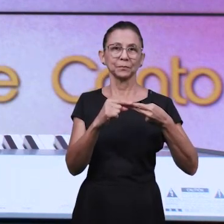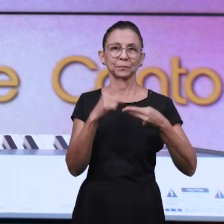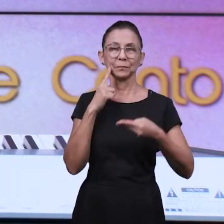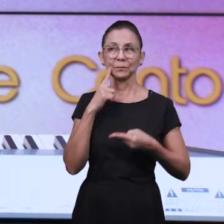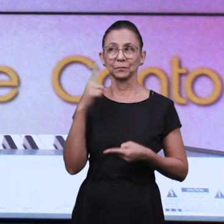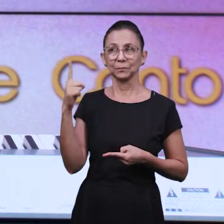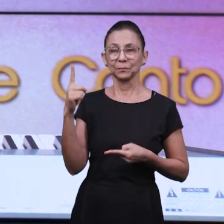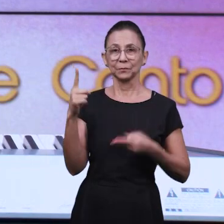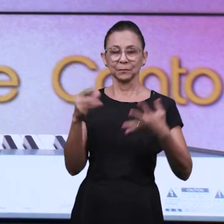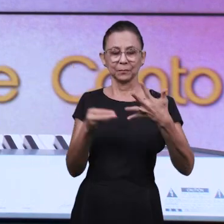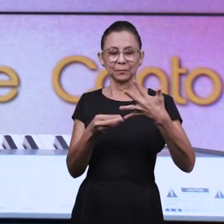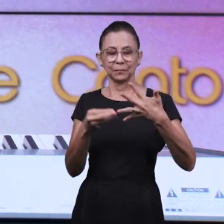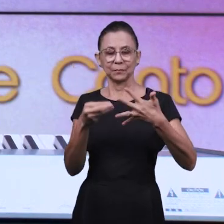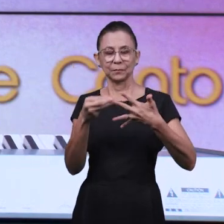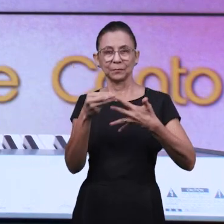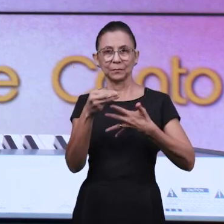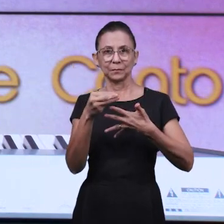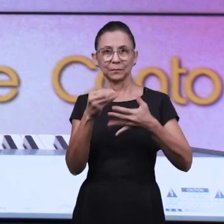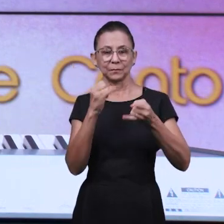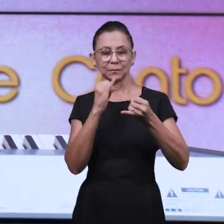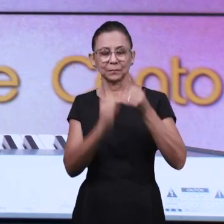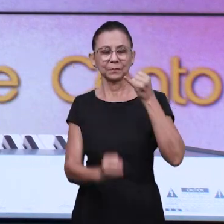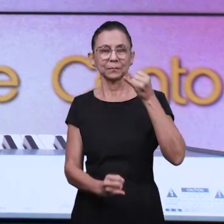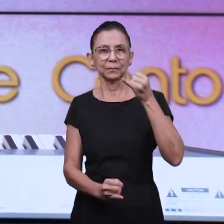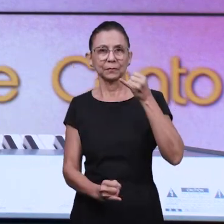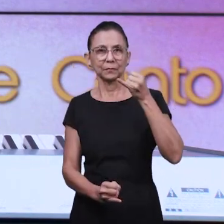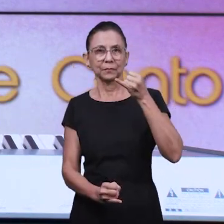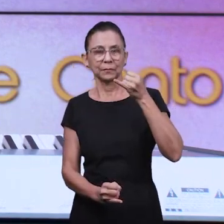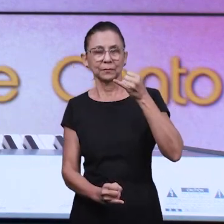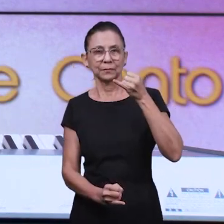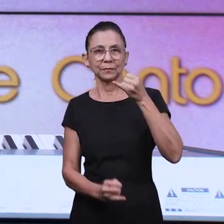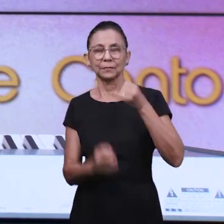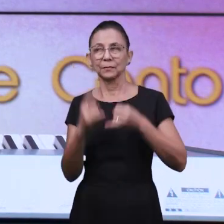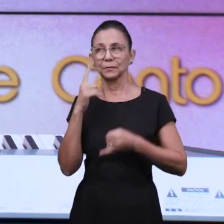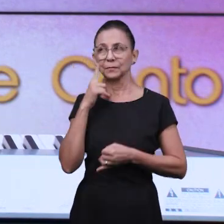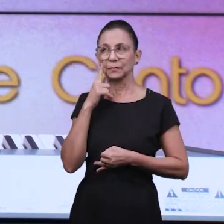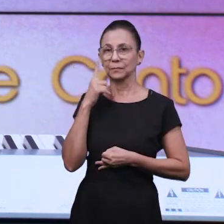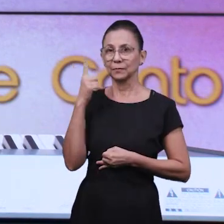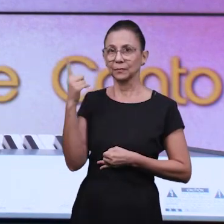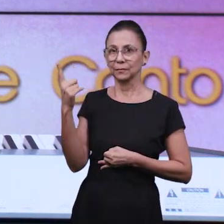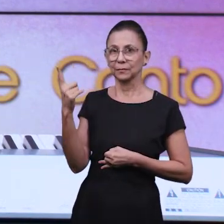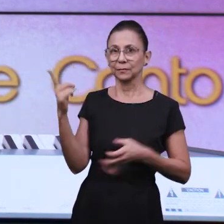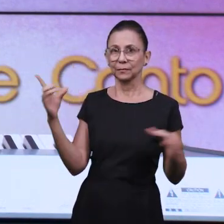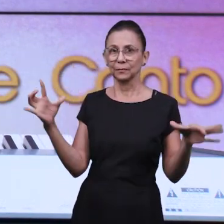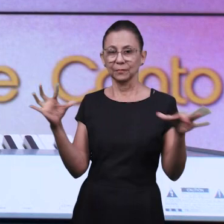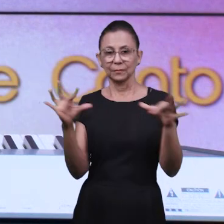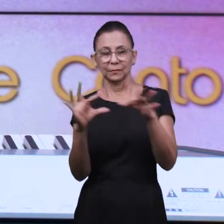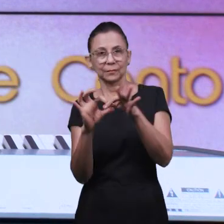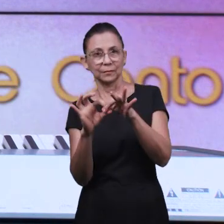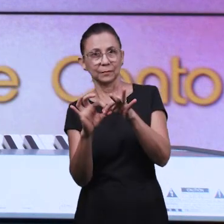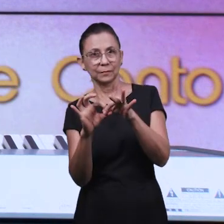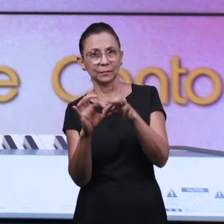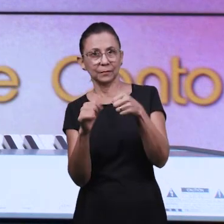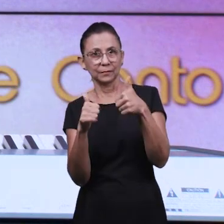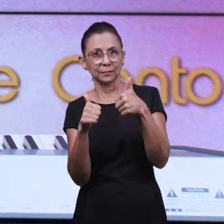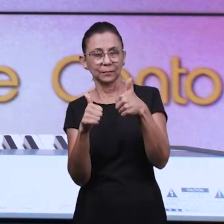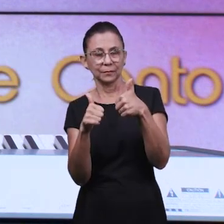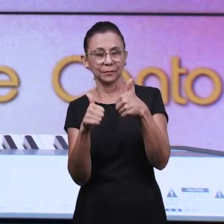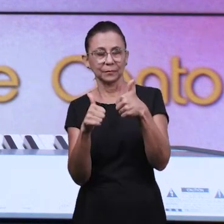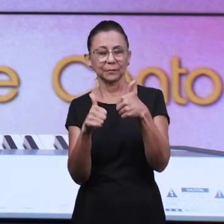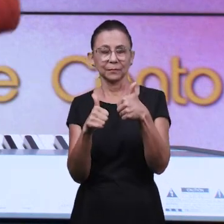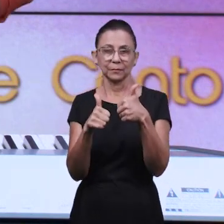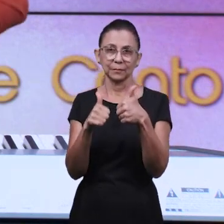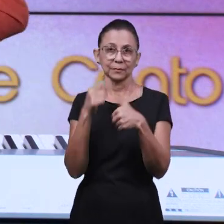essa nota que ela é cortada na metade, e legato, essa nota que é ligada, ok?